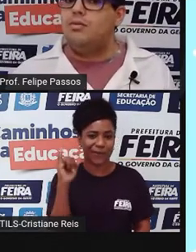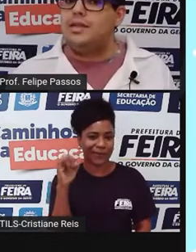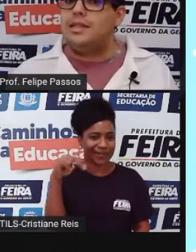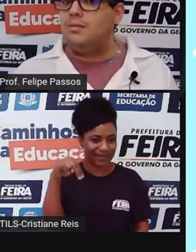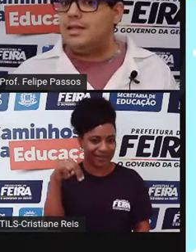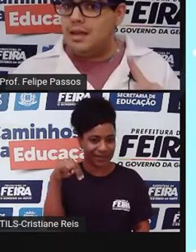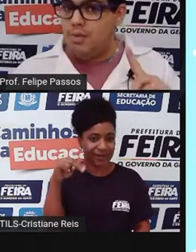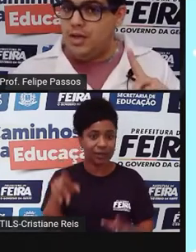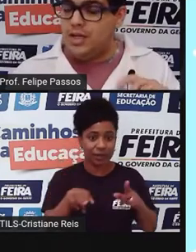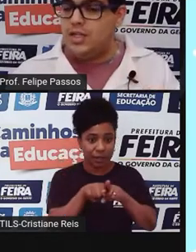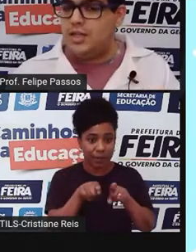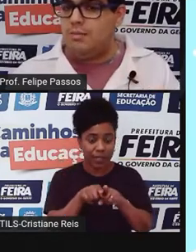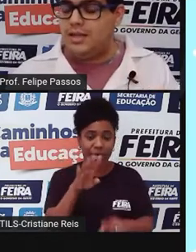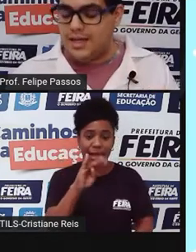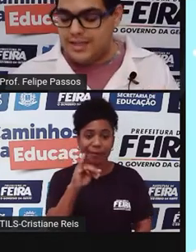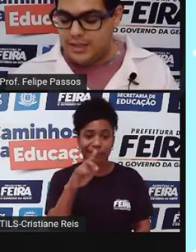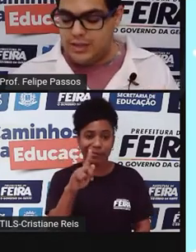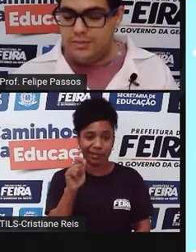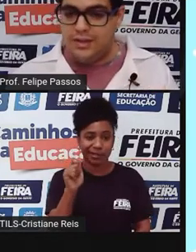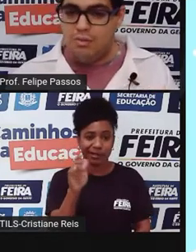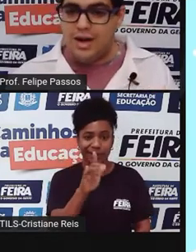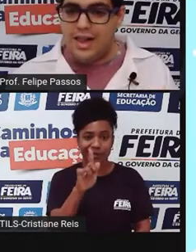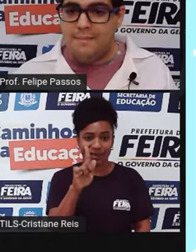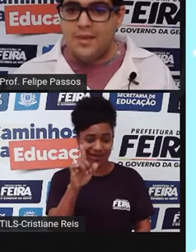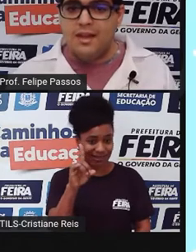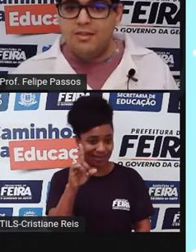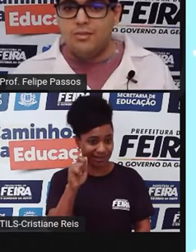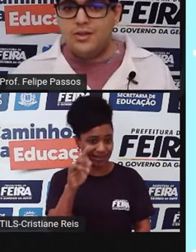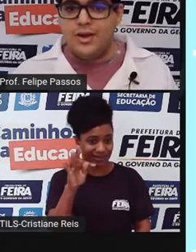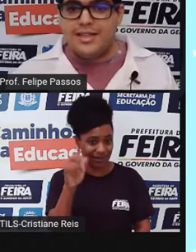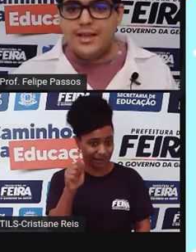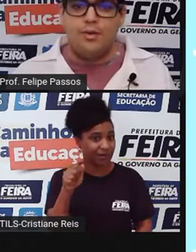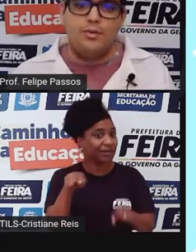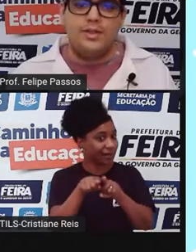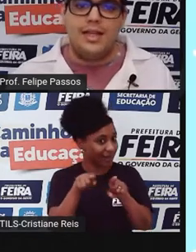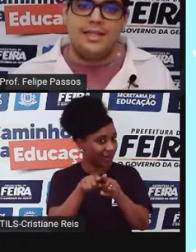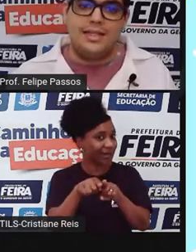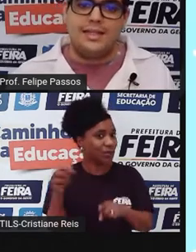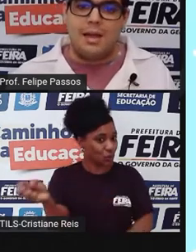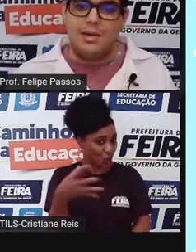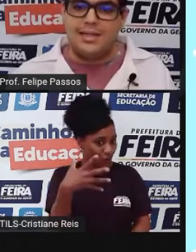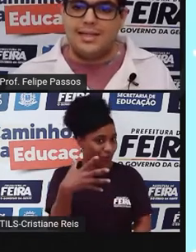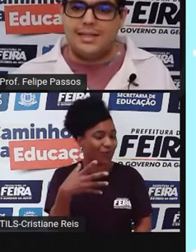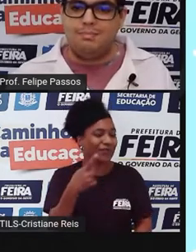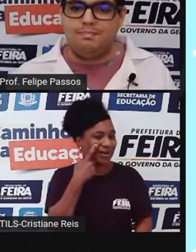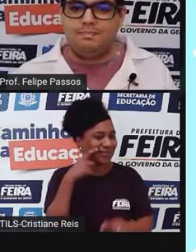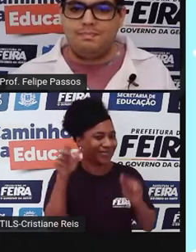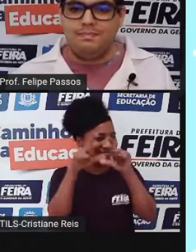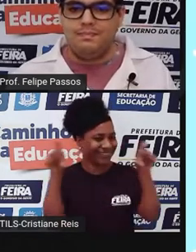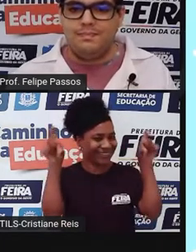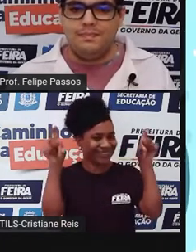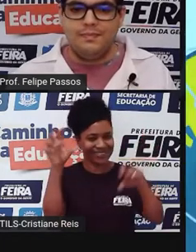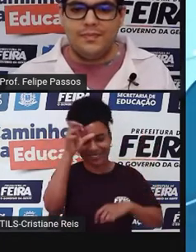tão comum assim, mas é importante e é bem interessante. Então, bora lá. Vamos conhecer alguns desses temas.